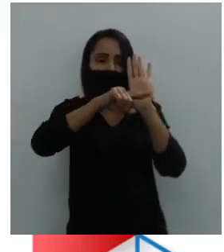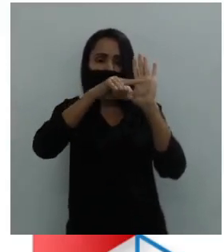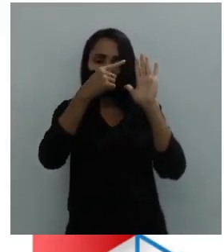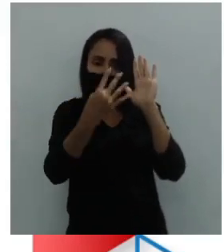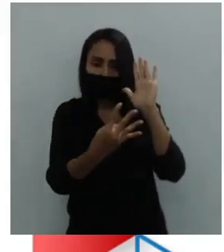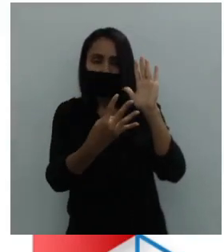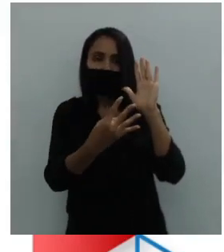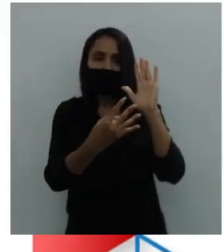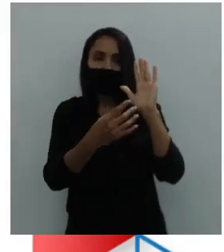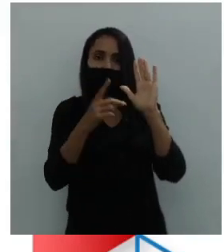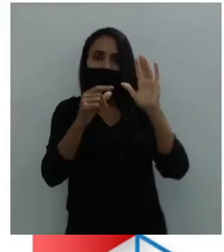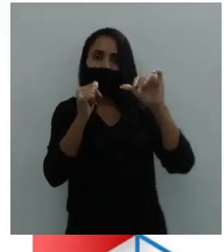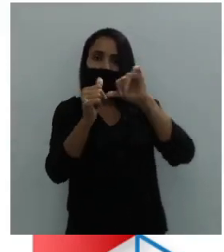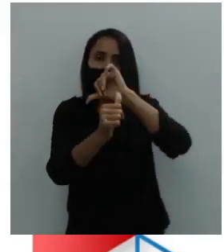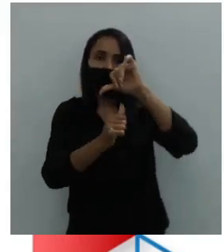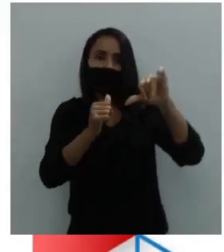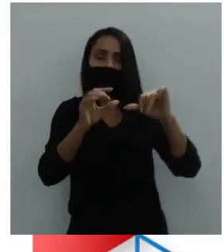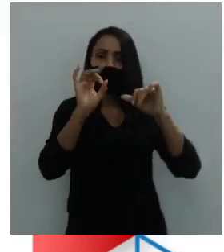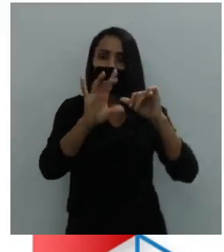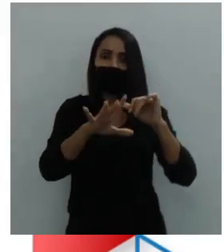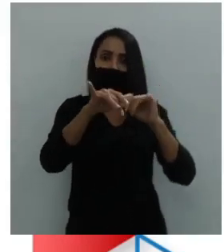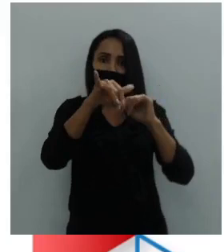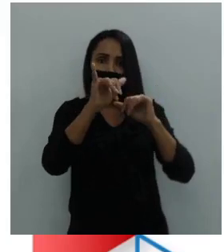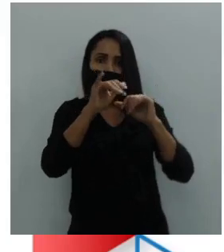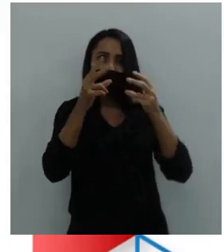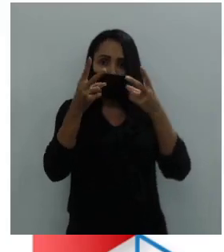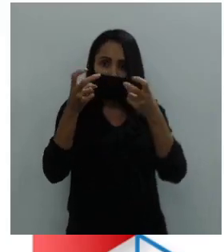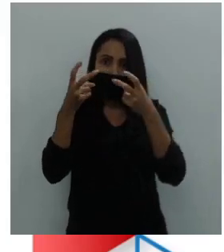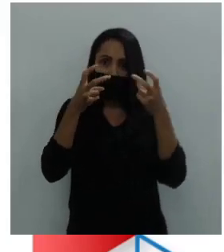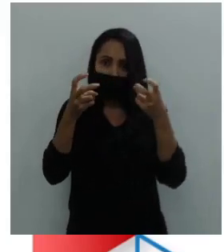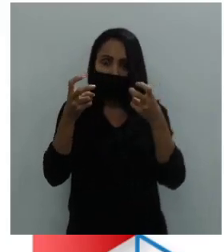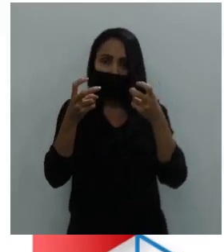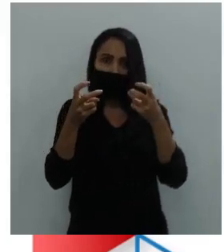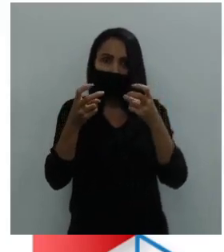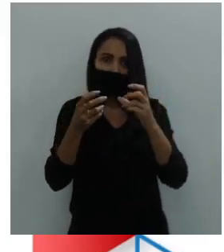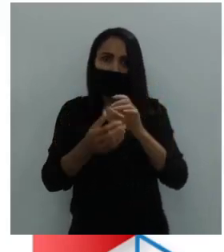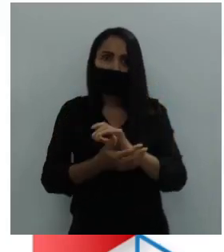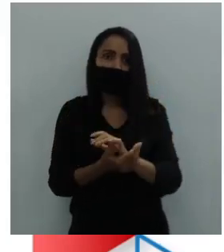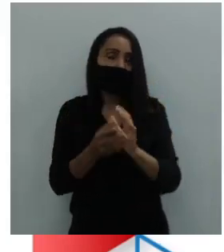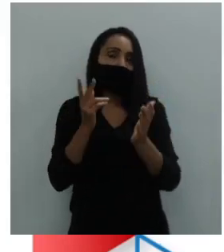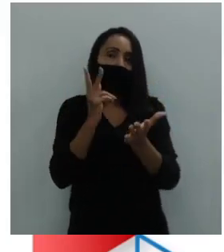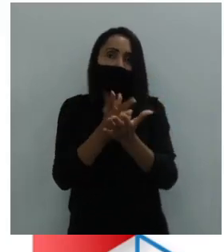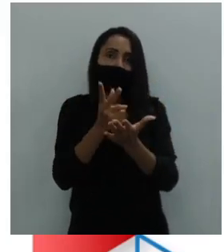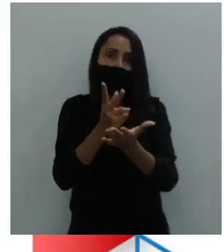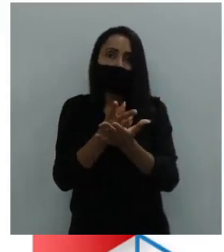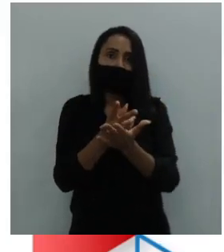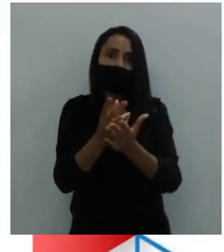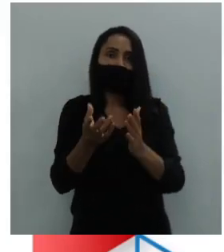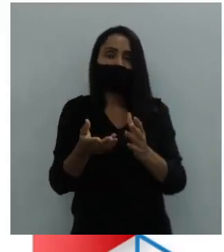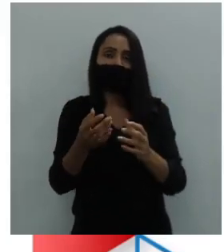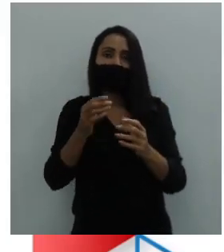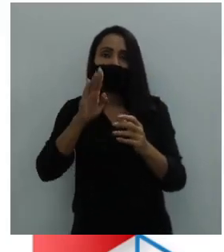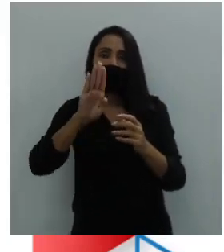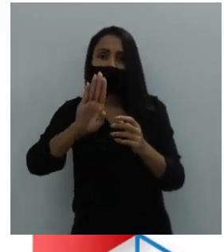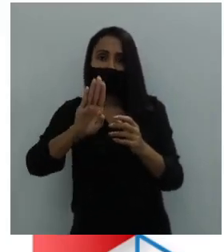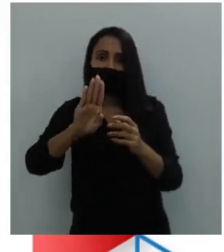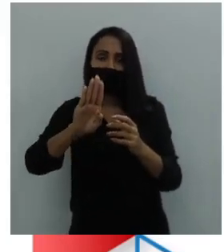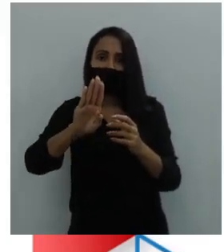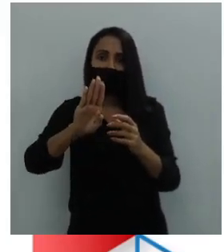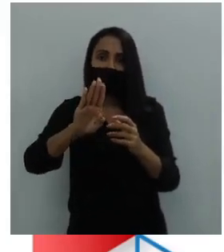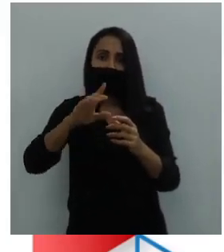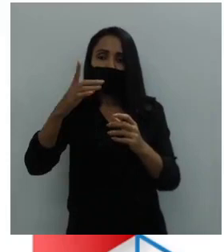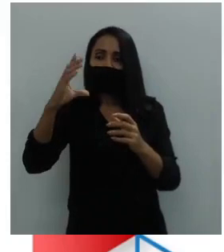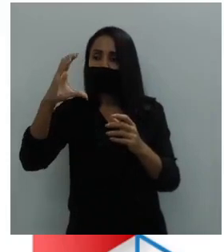Então, só muda o Y. Perceberam? Ficou claro? Aí a mesma coisa vai sair do ponto B para o